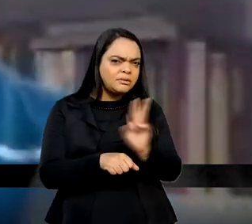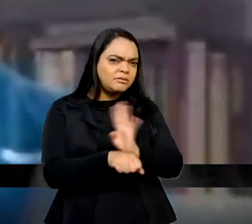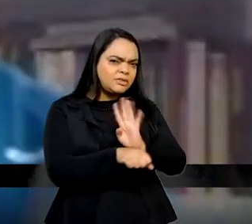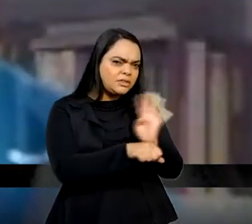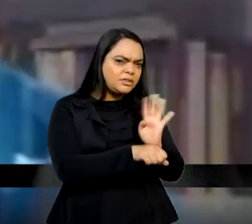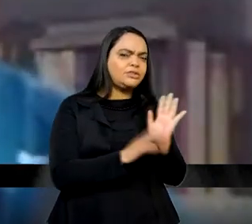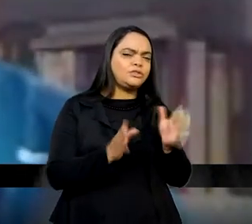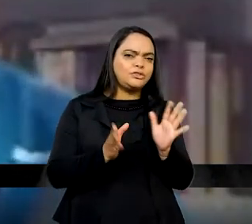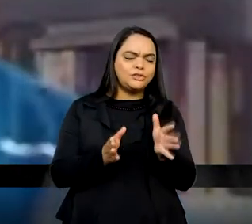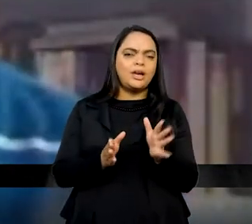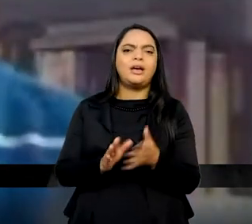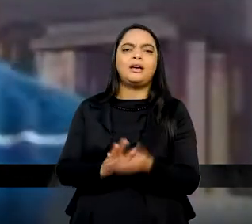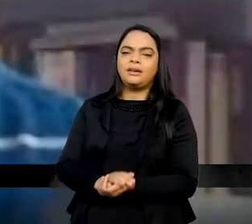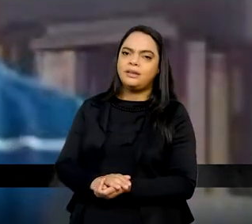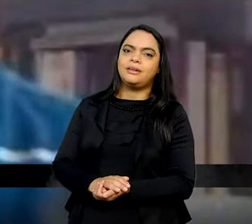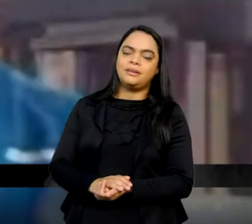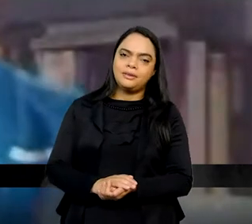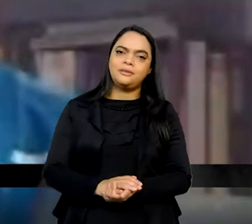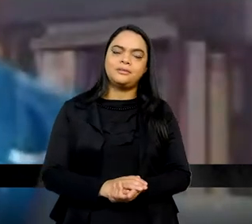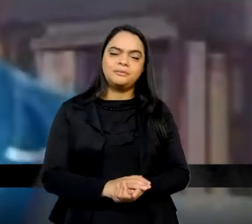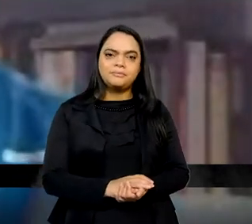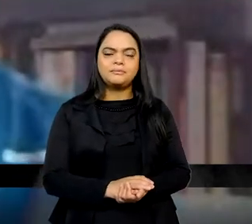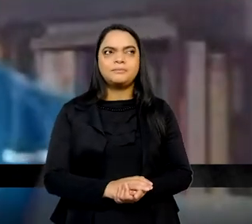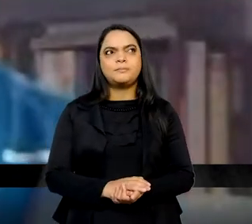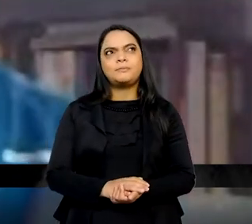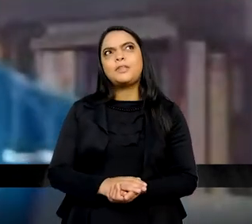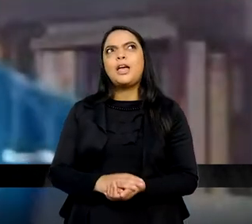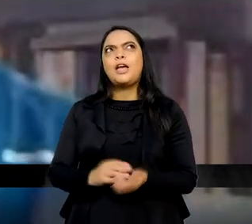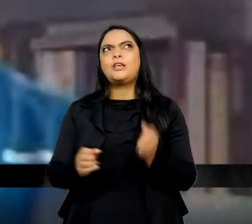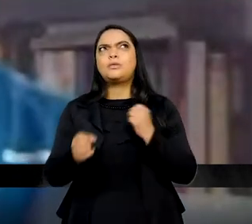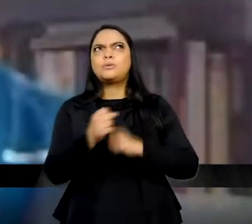gravadas, que sem querer, até foi sobre